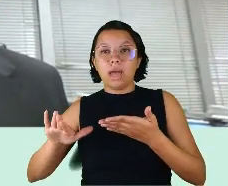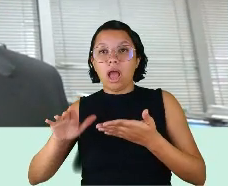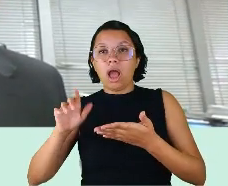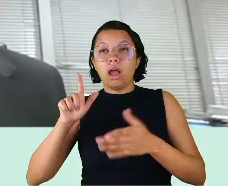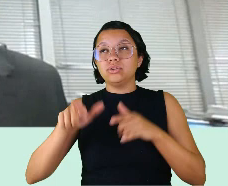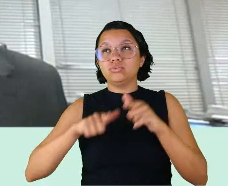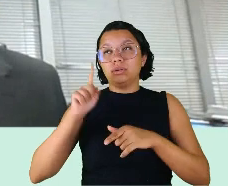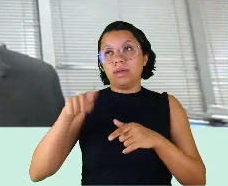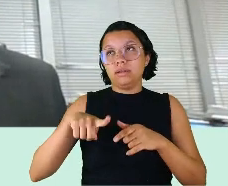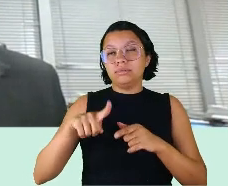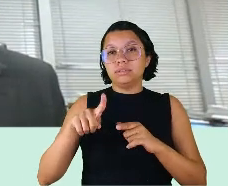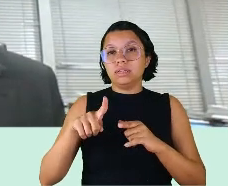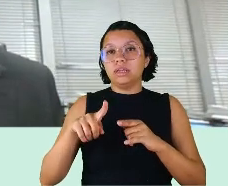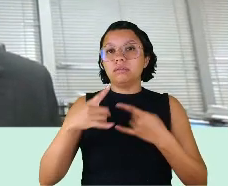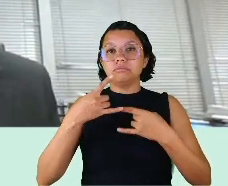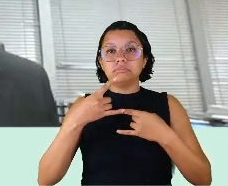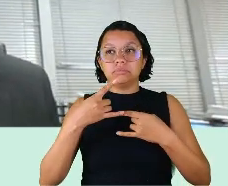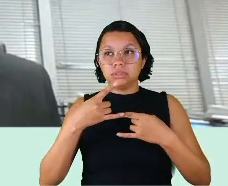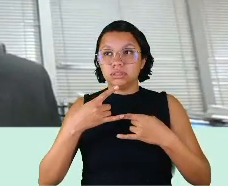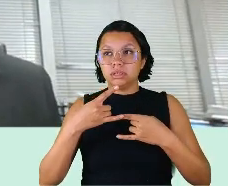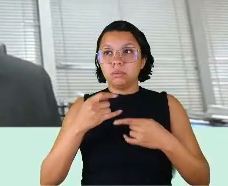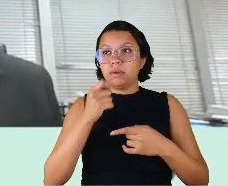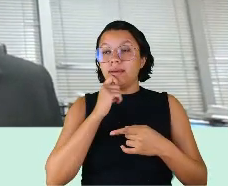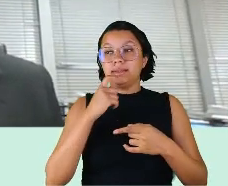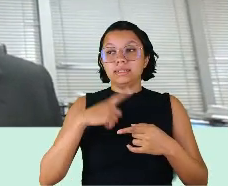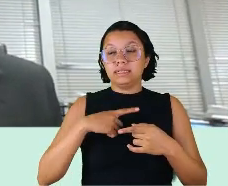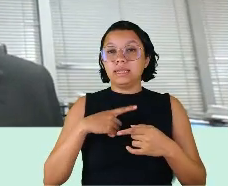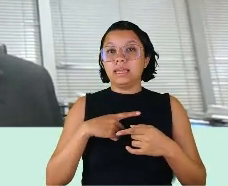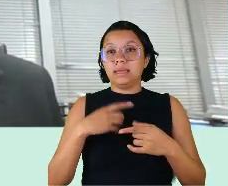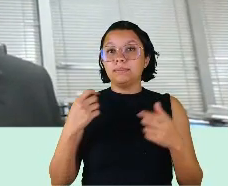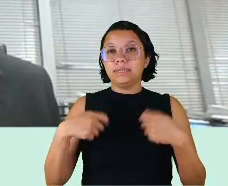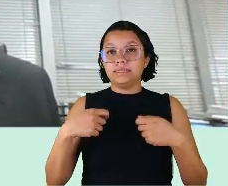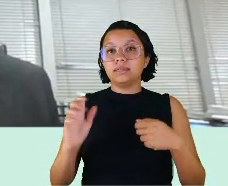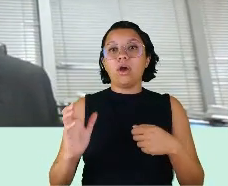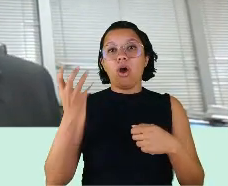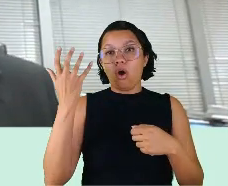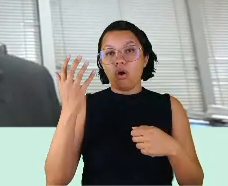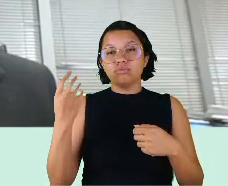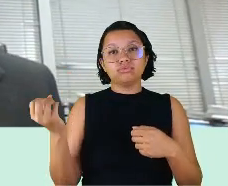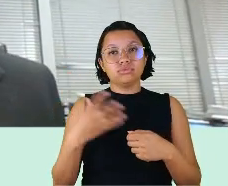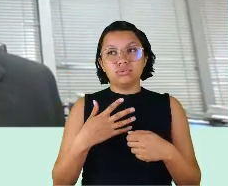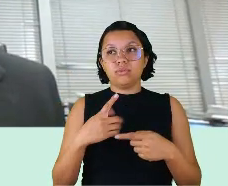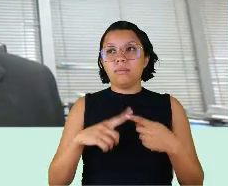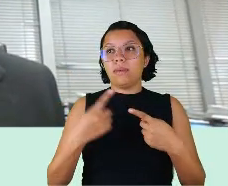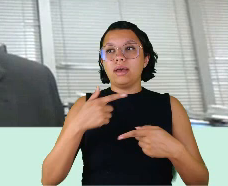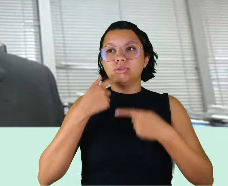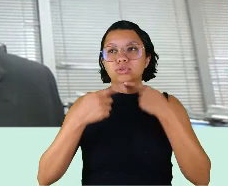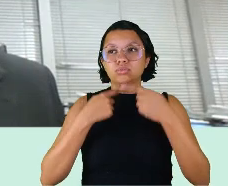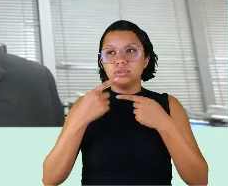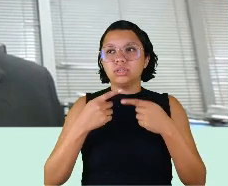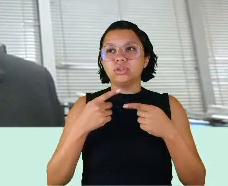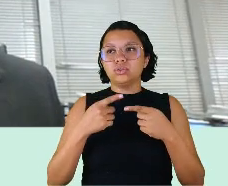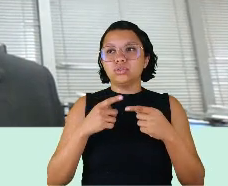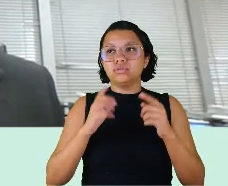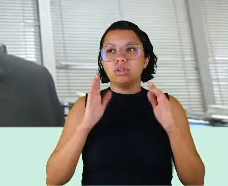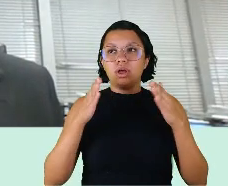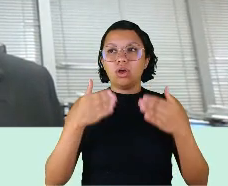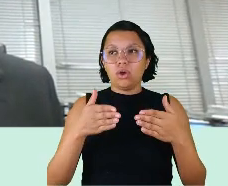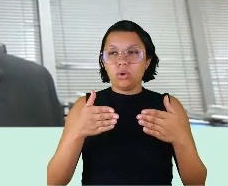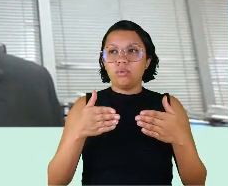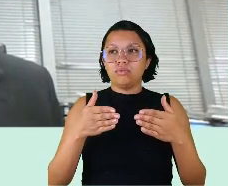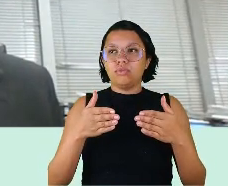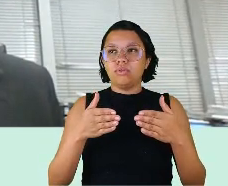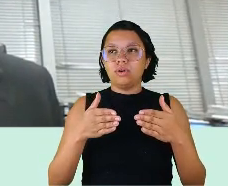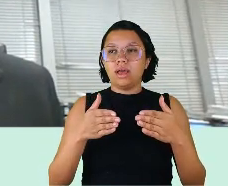trabalho telepresencial, a gente vai ter que construir novas soluções. Mas, sem dúvida alguma, como a nossa corregedora fixou, isso só funciona se